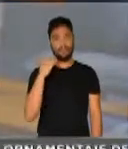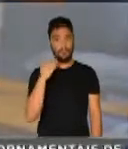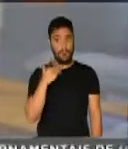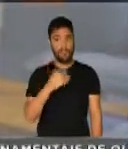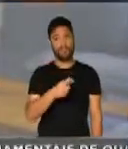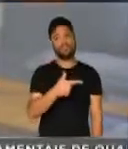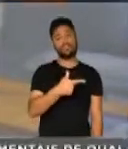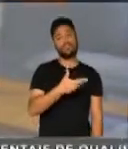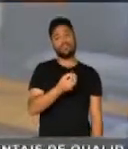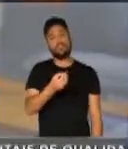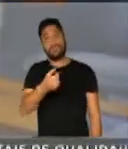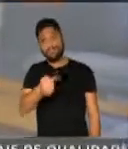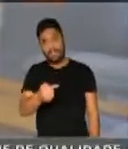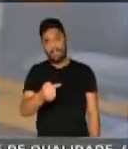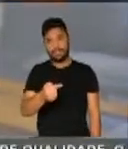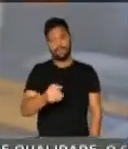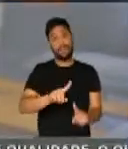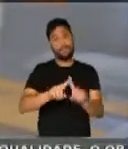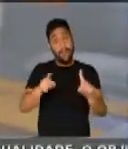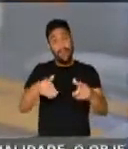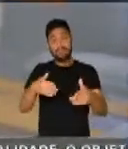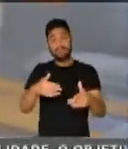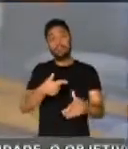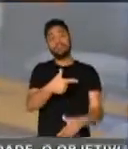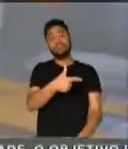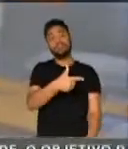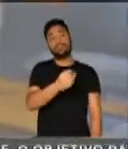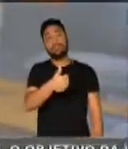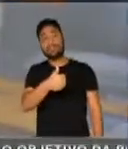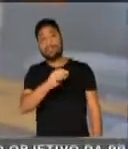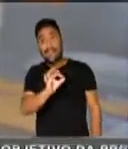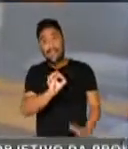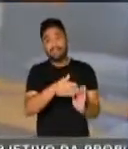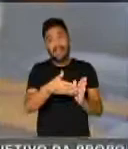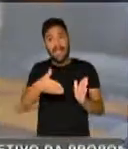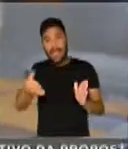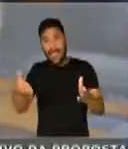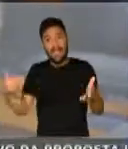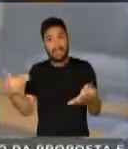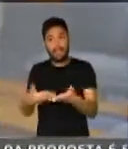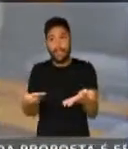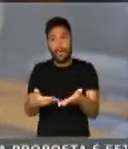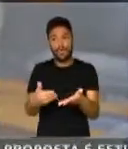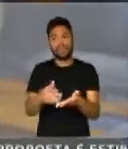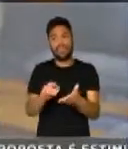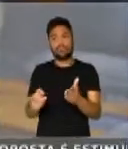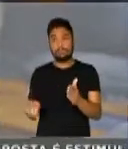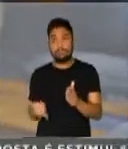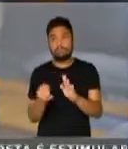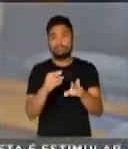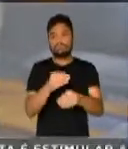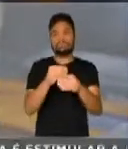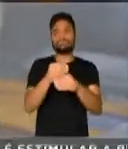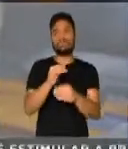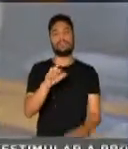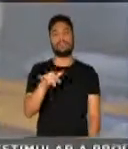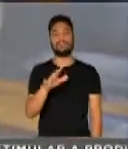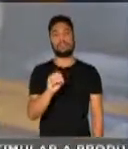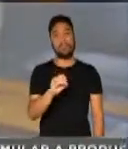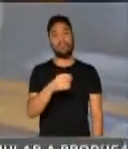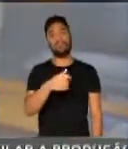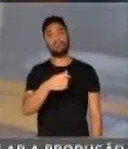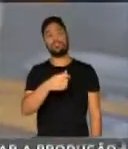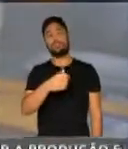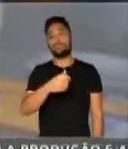2007. De 2010 até hoje, a inflação foi de 54%. E os bancos, nesse mesmo